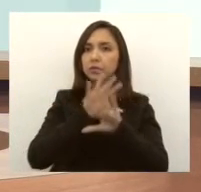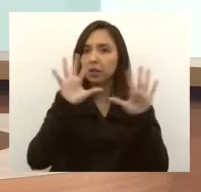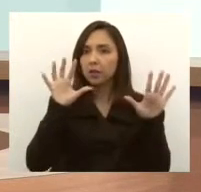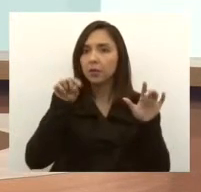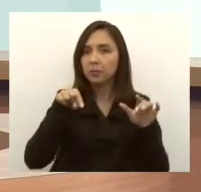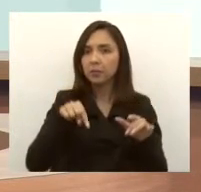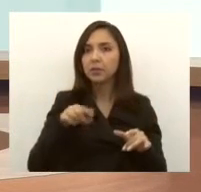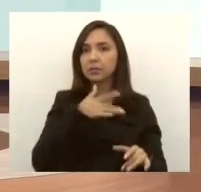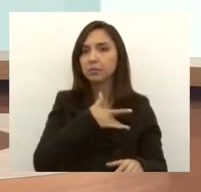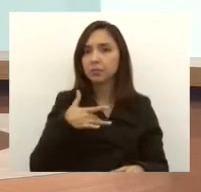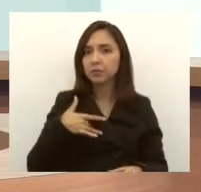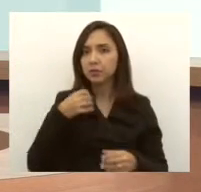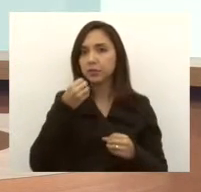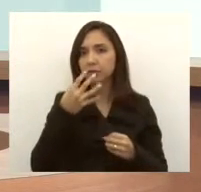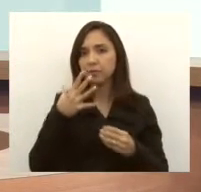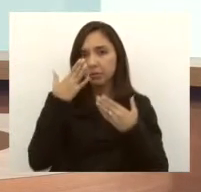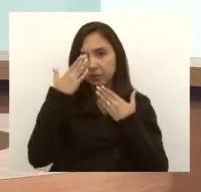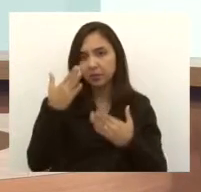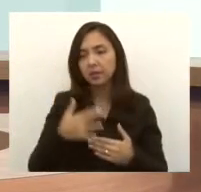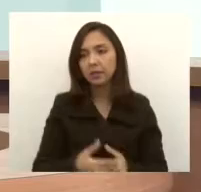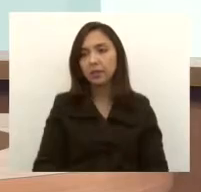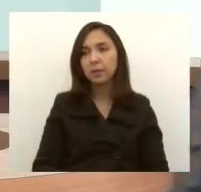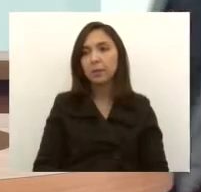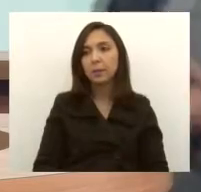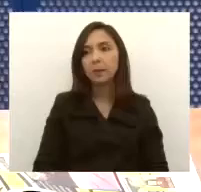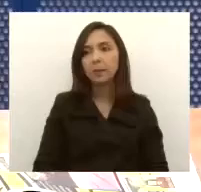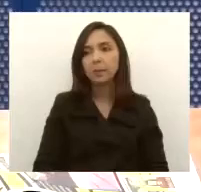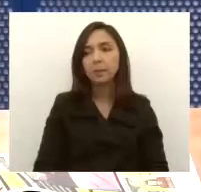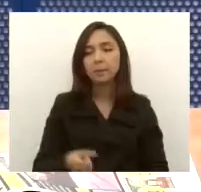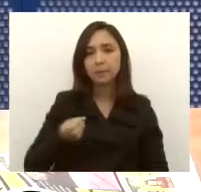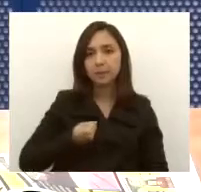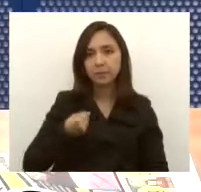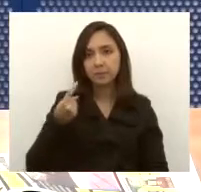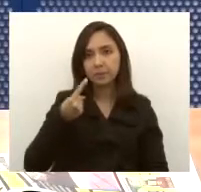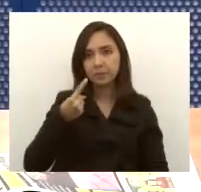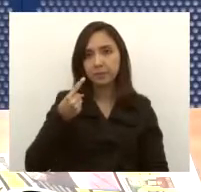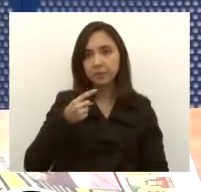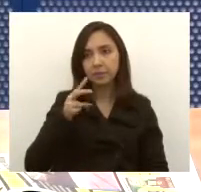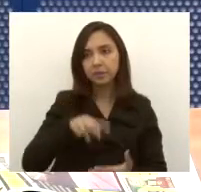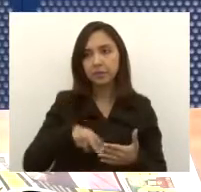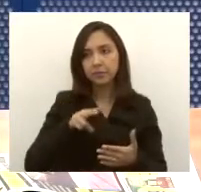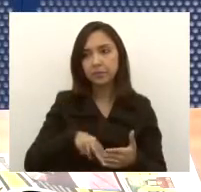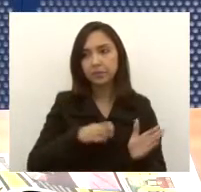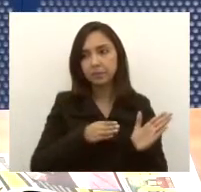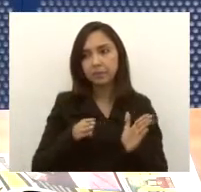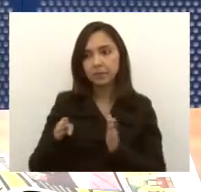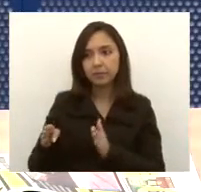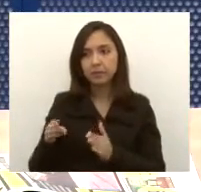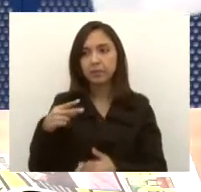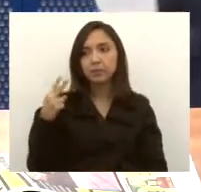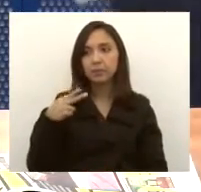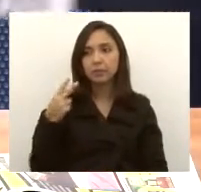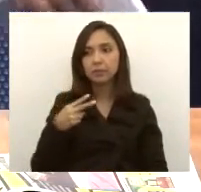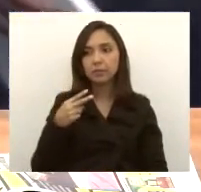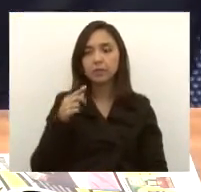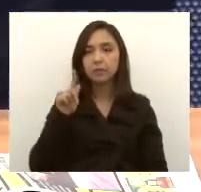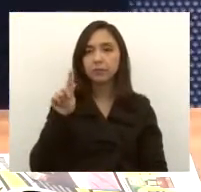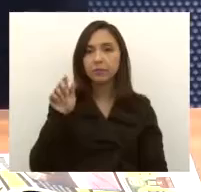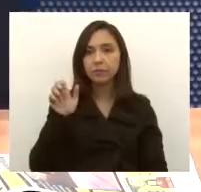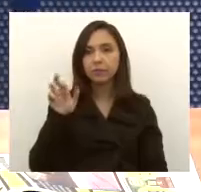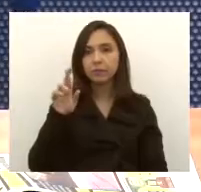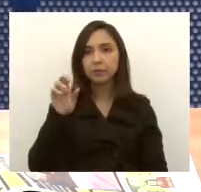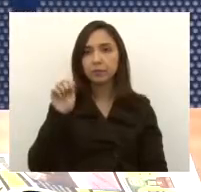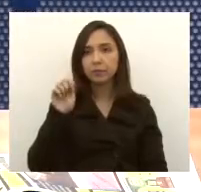saúde para ele. Muito obrigado, senhor presidente. Item primeiro ao senhor secretário para pela leitura. Ordem, senhor presidente. Pela ordem, vereador Geraldo